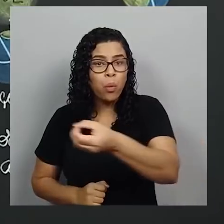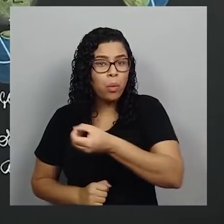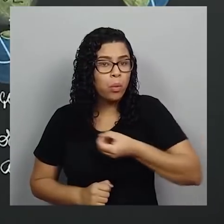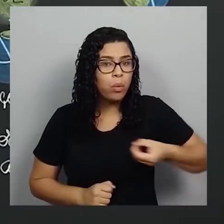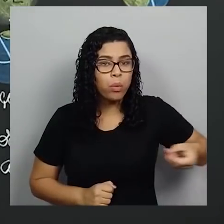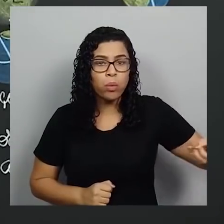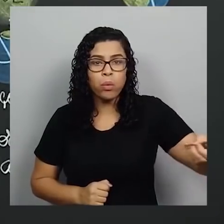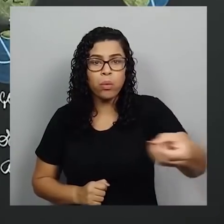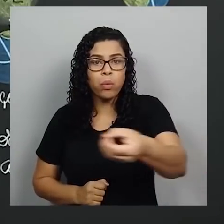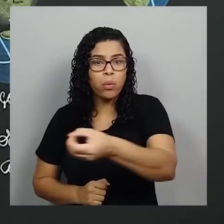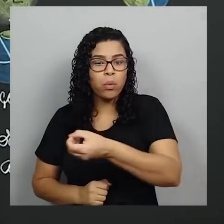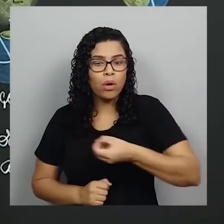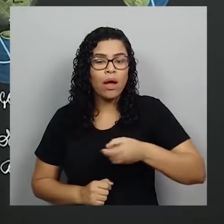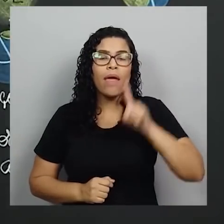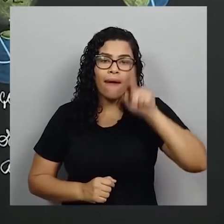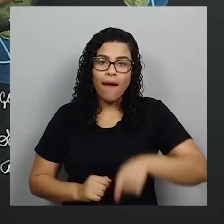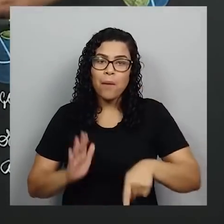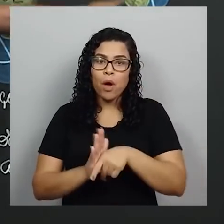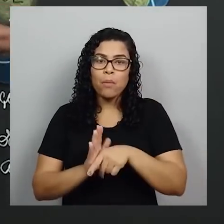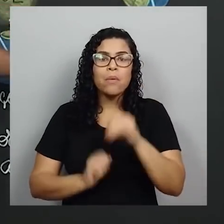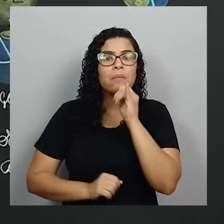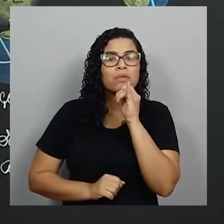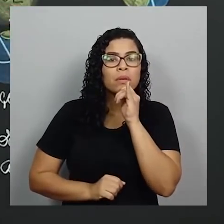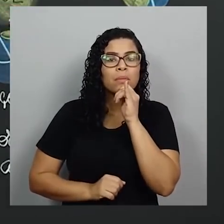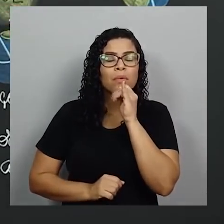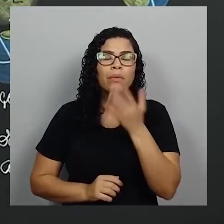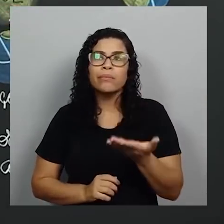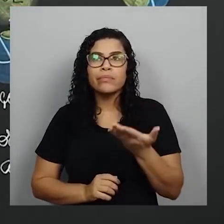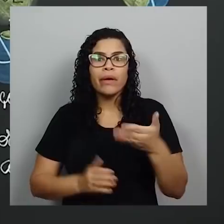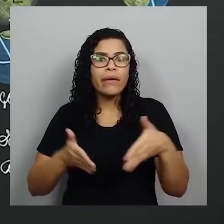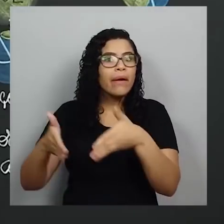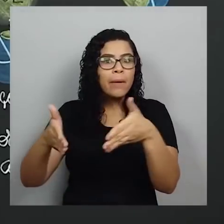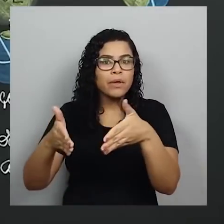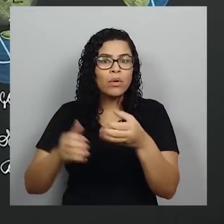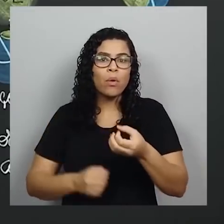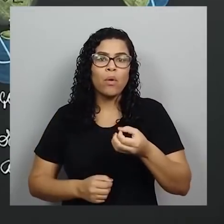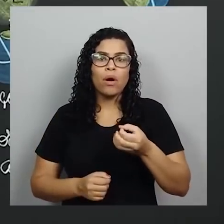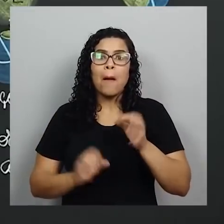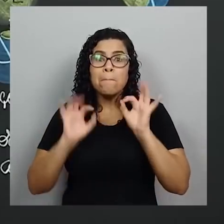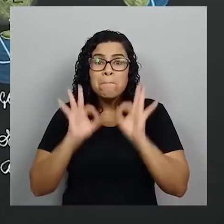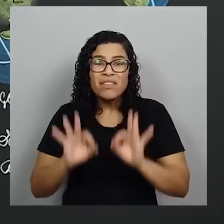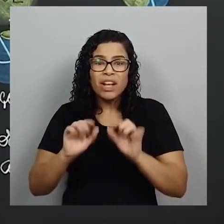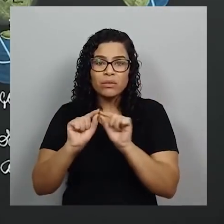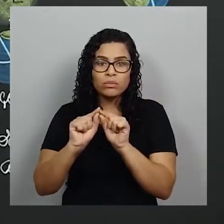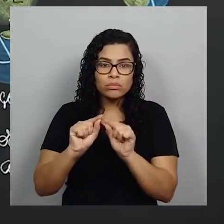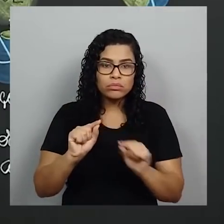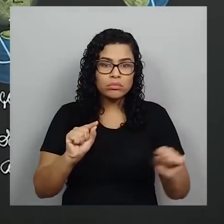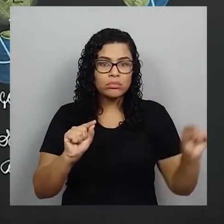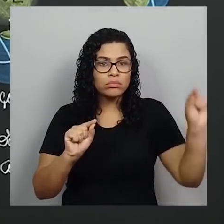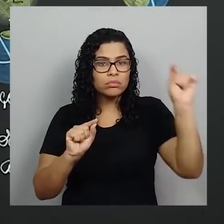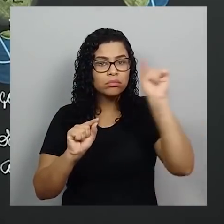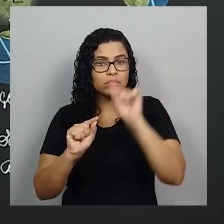uma órbita, é um caminho elíptico. Repare, não é um círculo. Como é algo elíptico, em